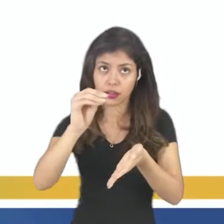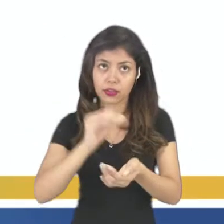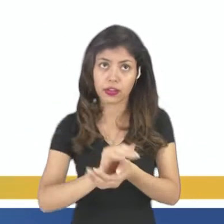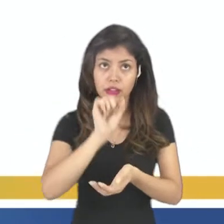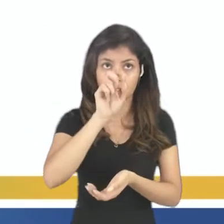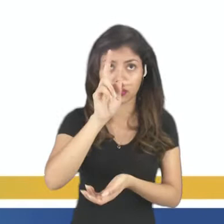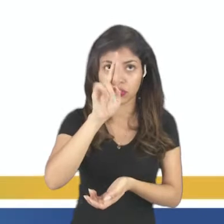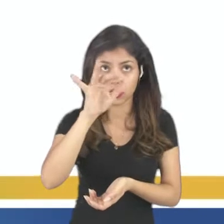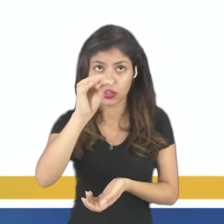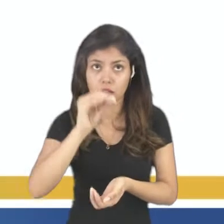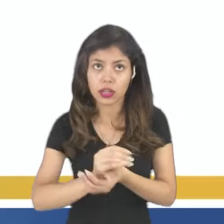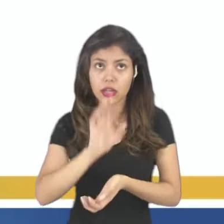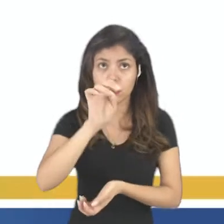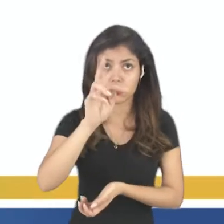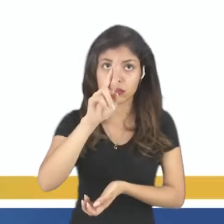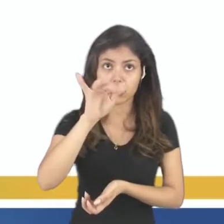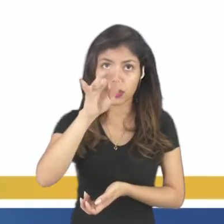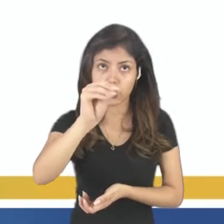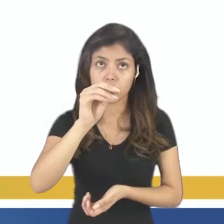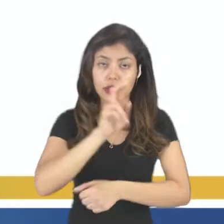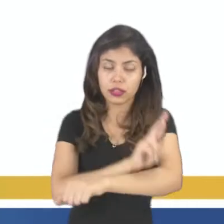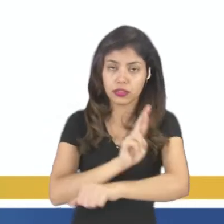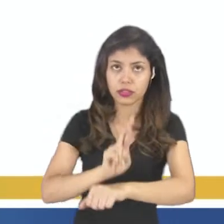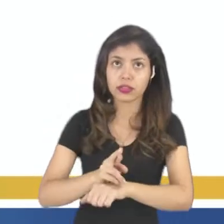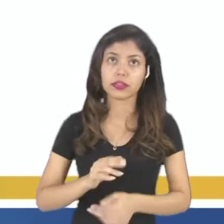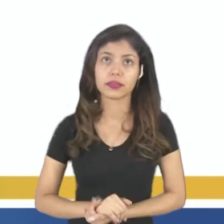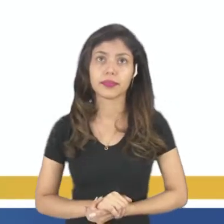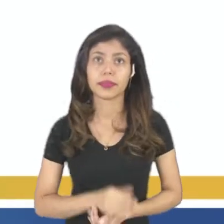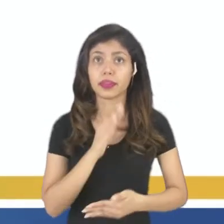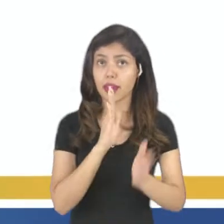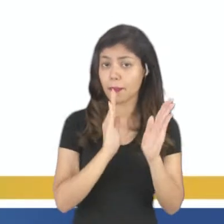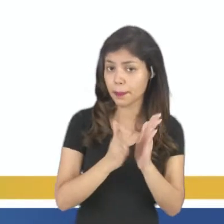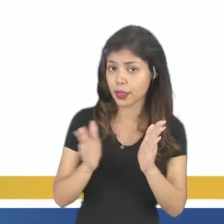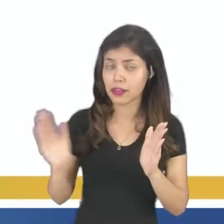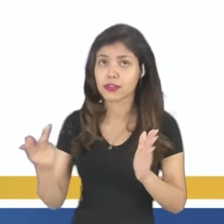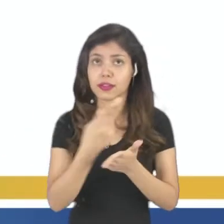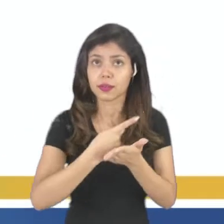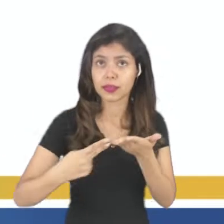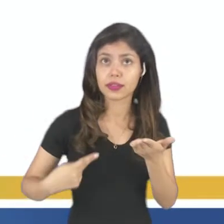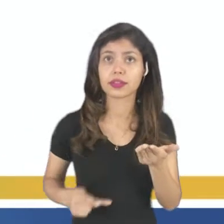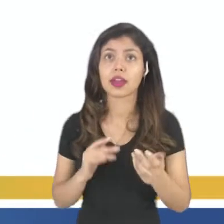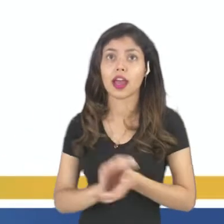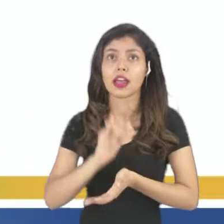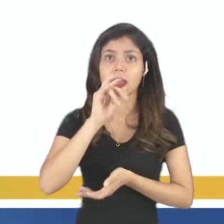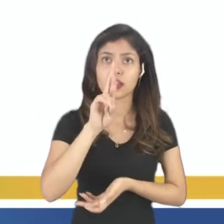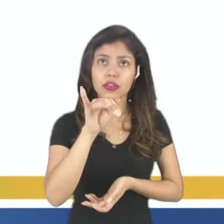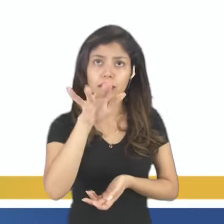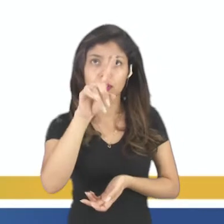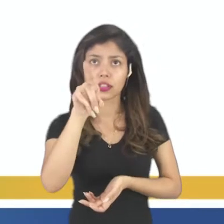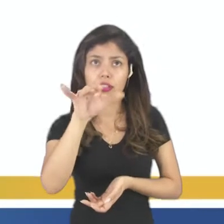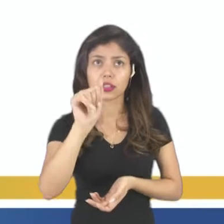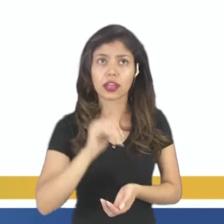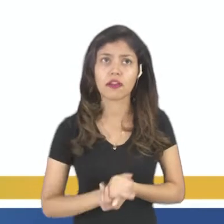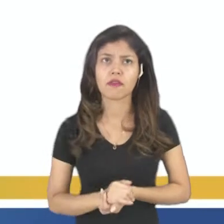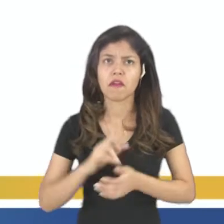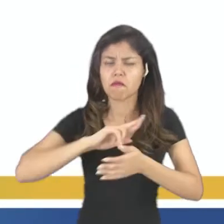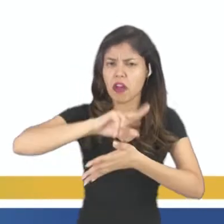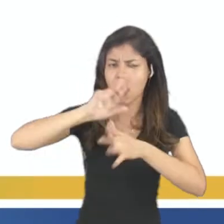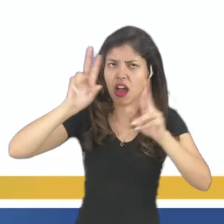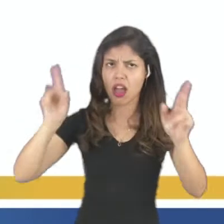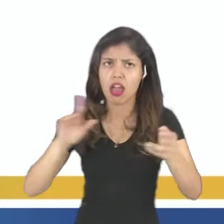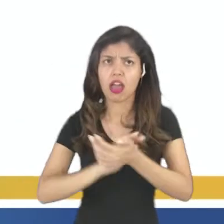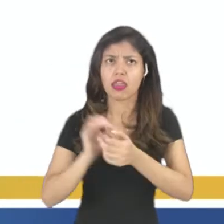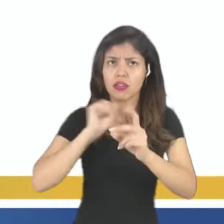líricos, satíricos, eróticos e religiosos. Parte de suas poesias ironizava diversos aspectos